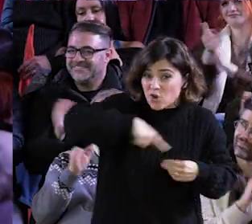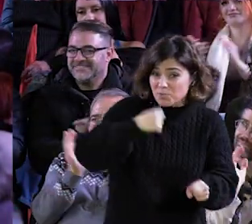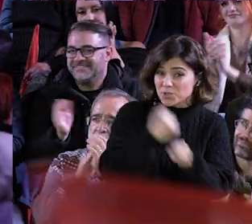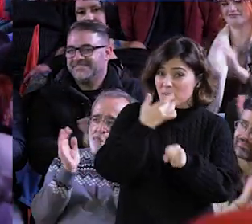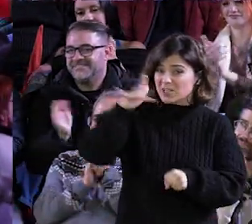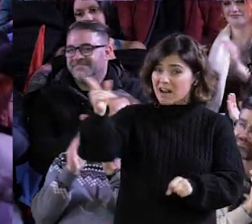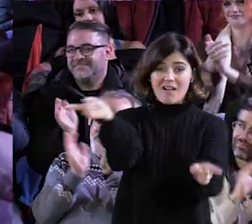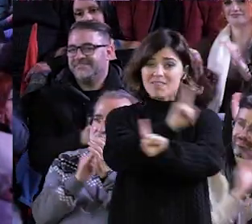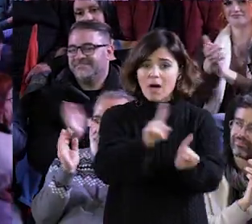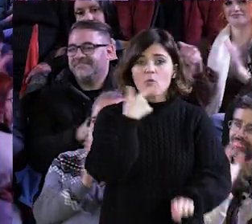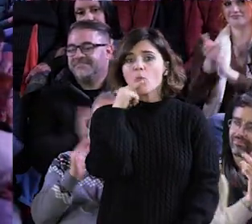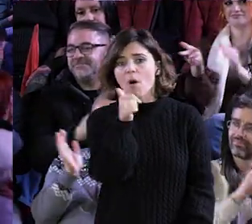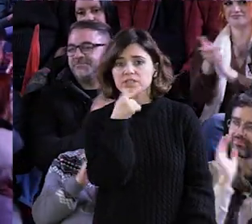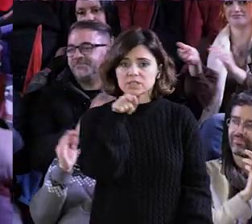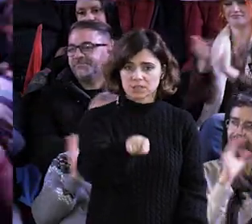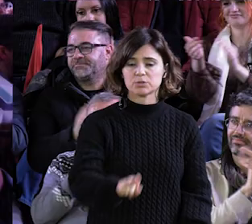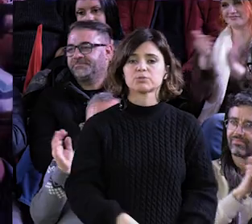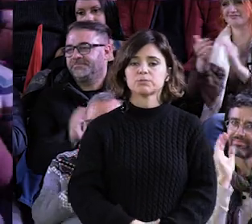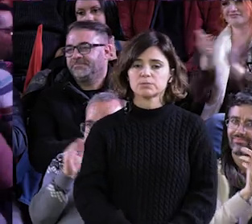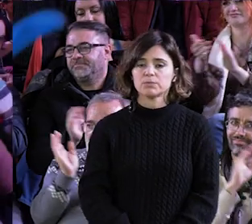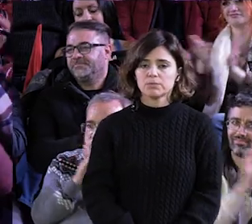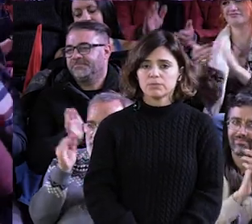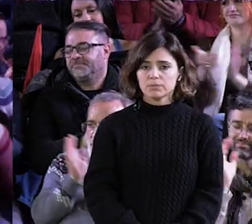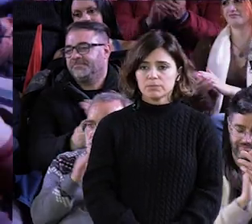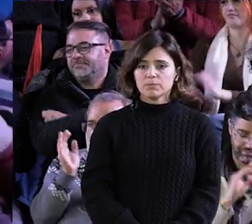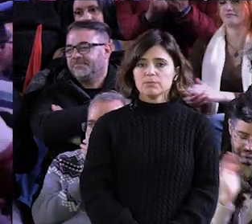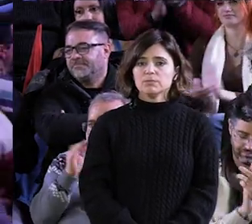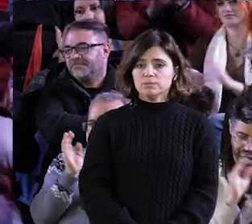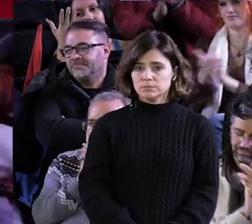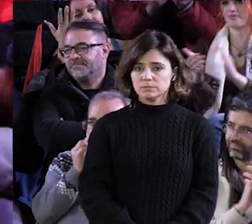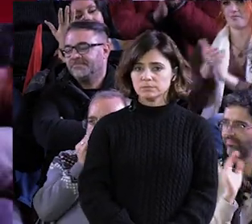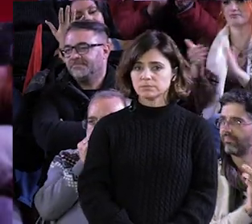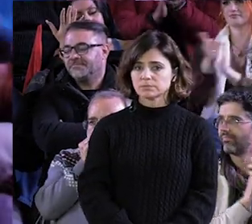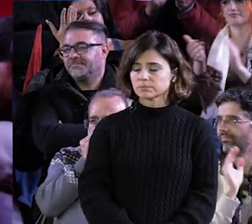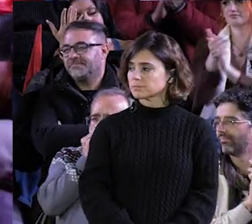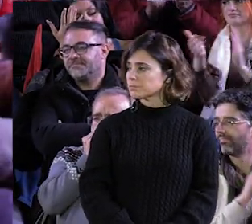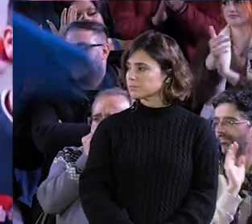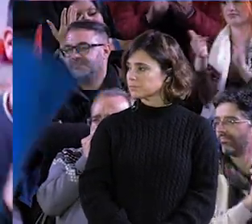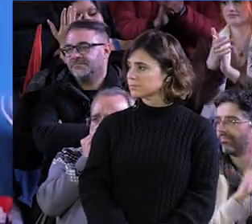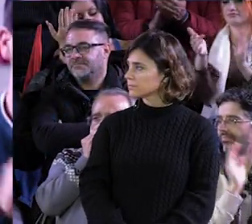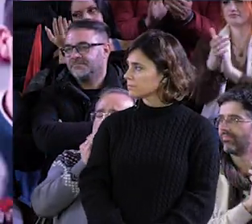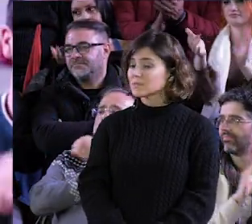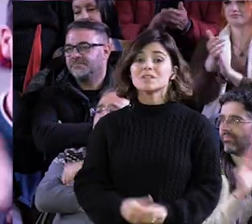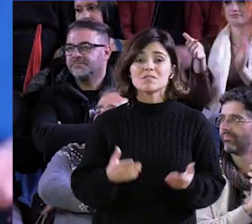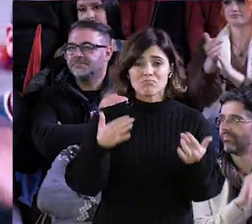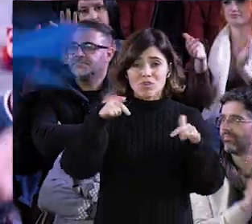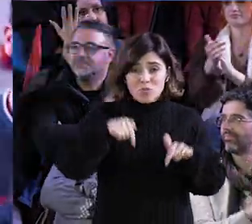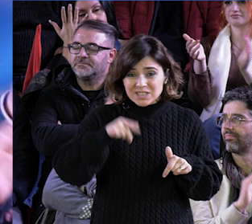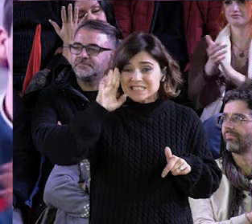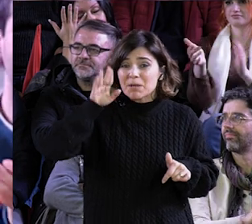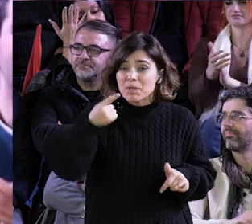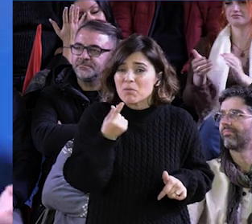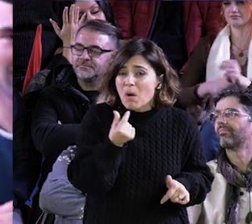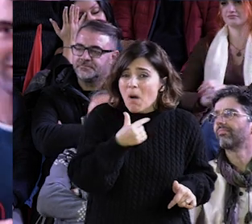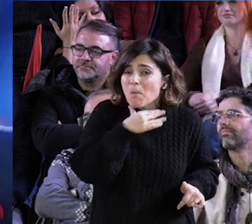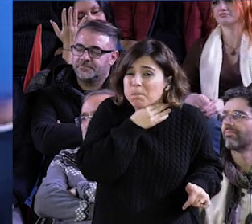podem dizer-nos isso. Nós hoje sabemos que a crise